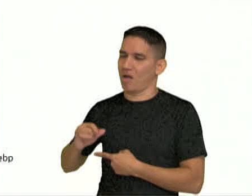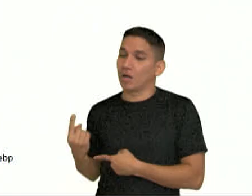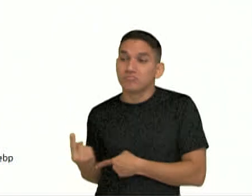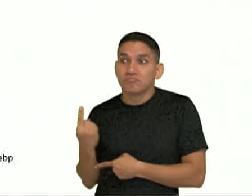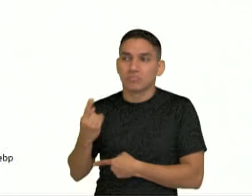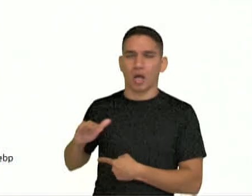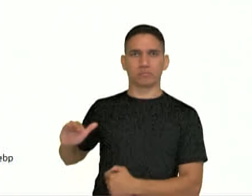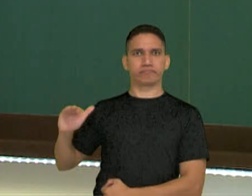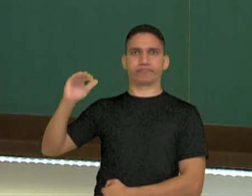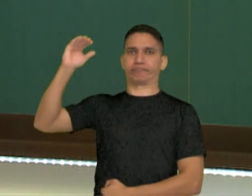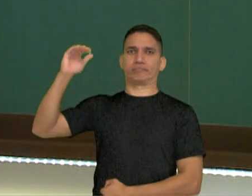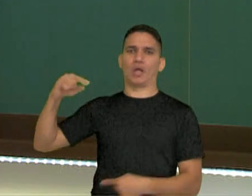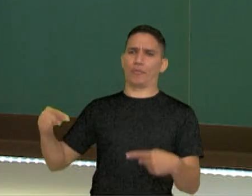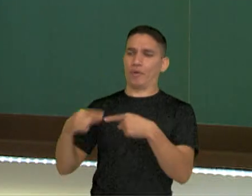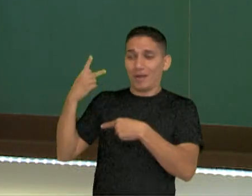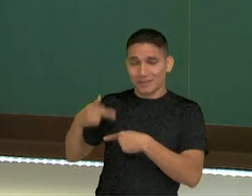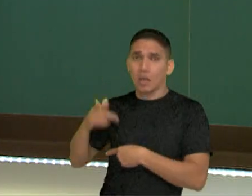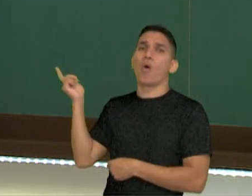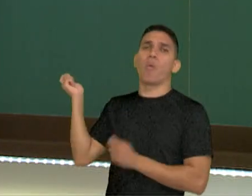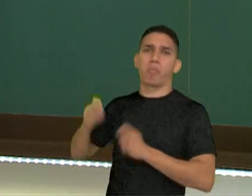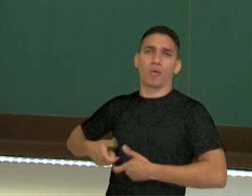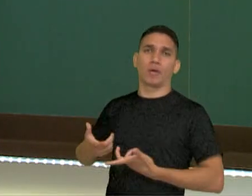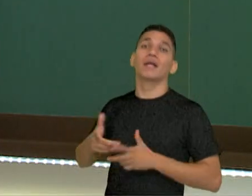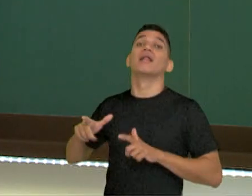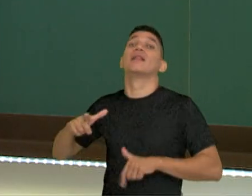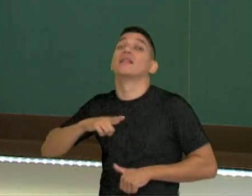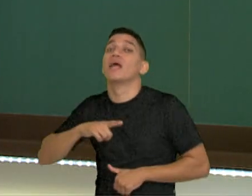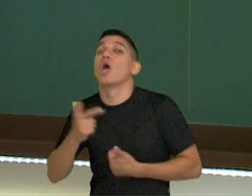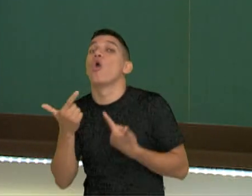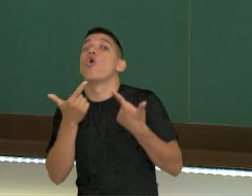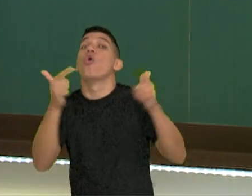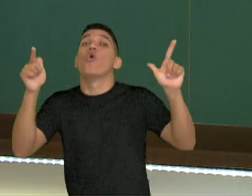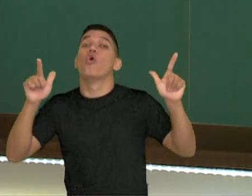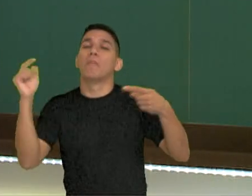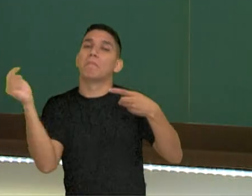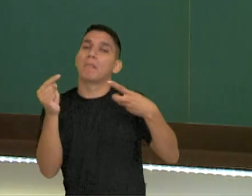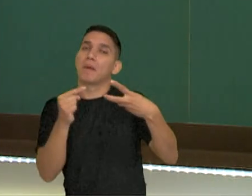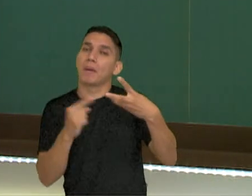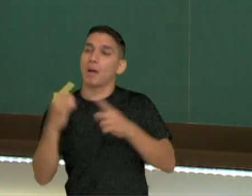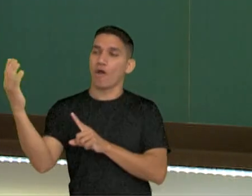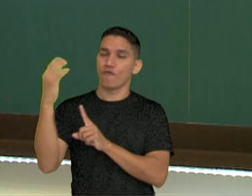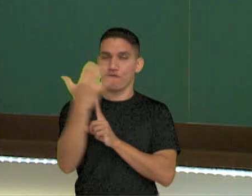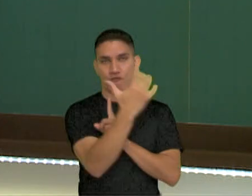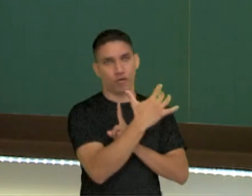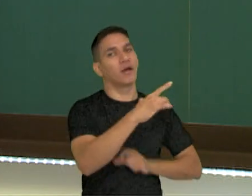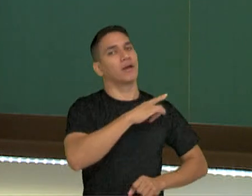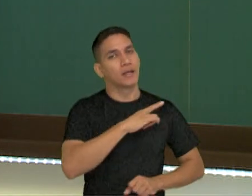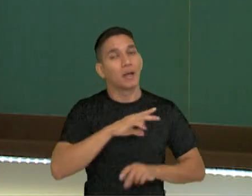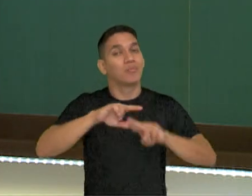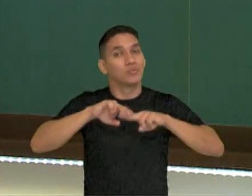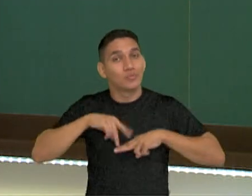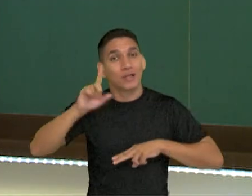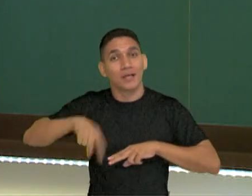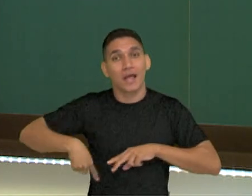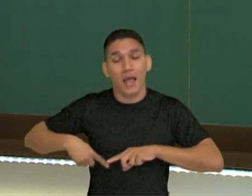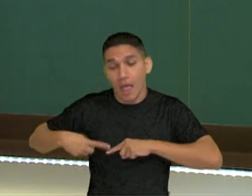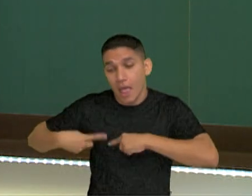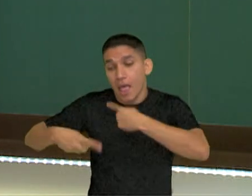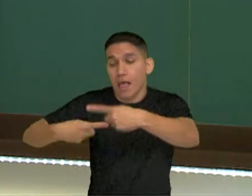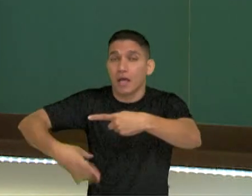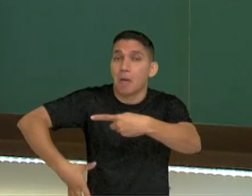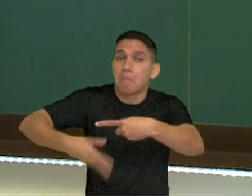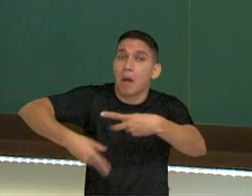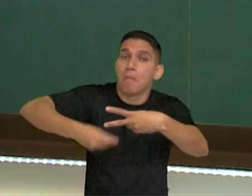teria segundo a genética. Tá? Então, tem outras coisas que influenciam na herança quantitativa. Por isso que a gente chama de herança